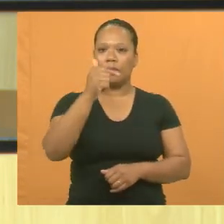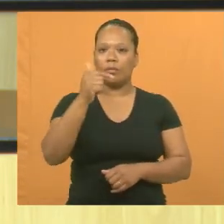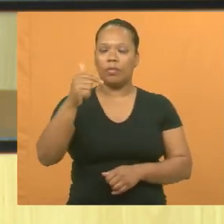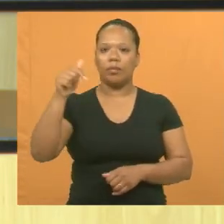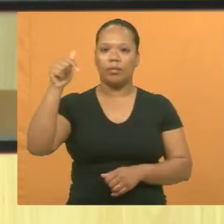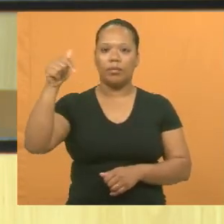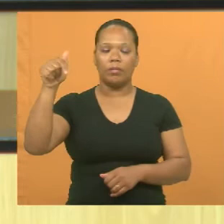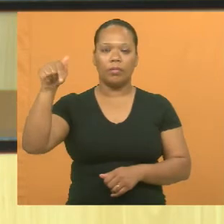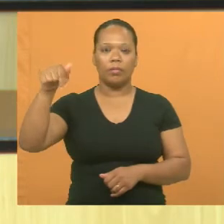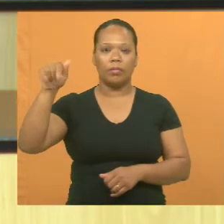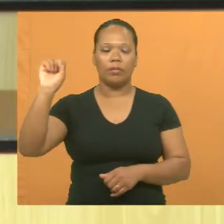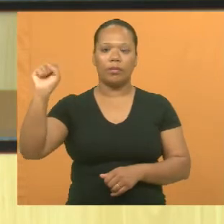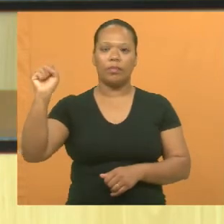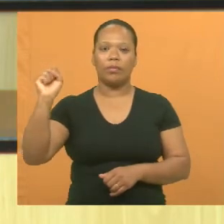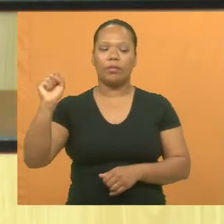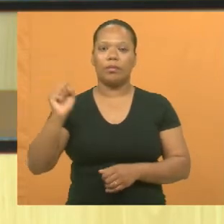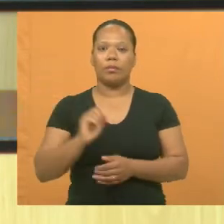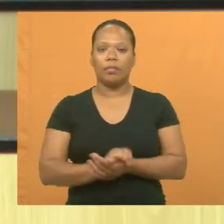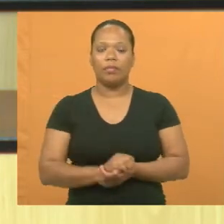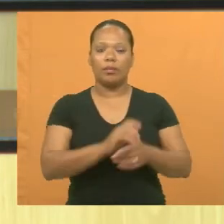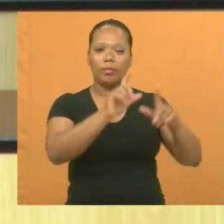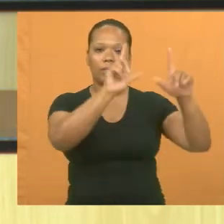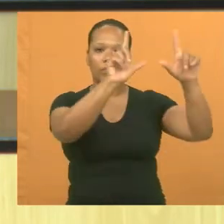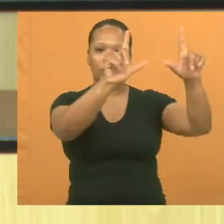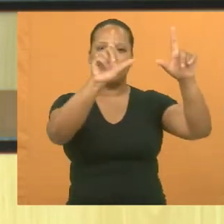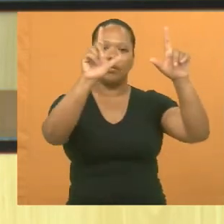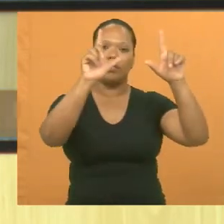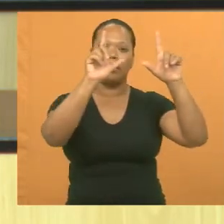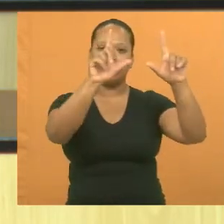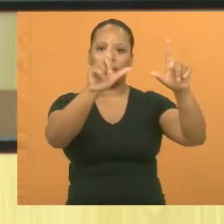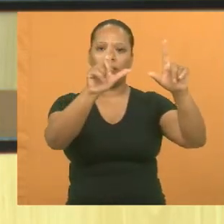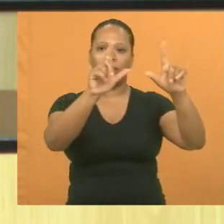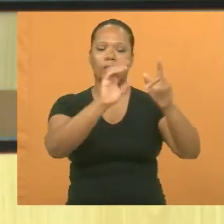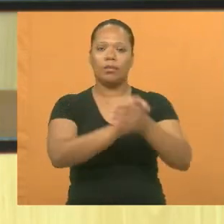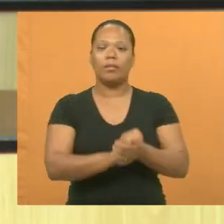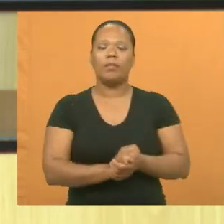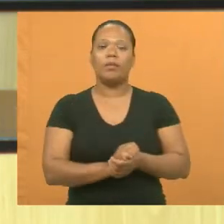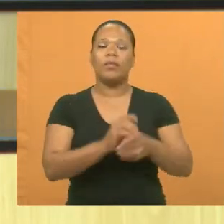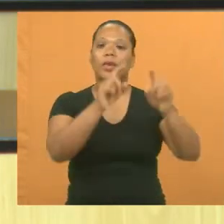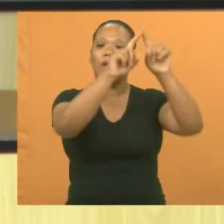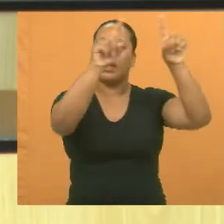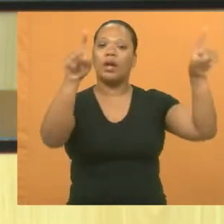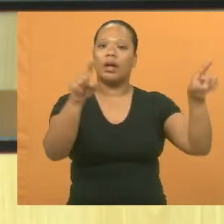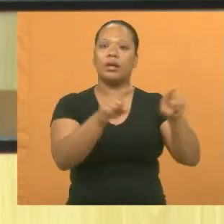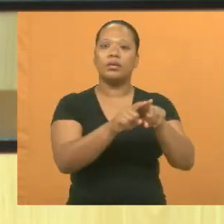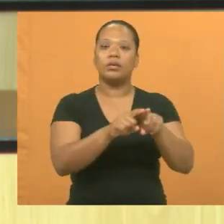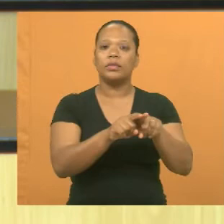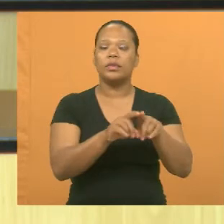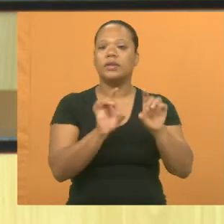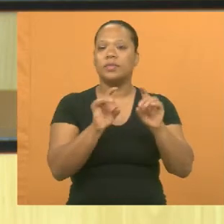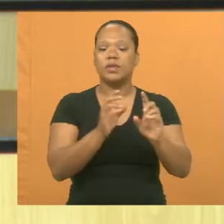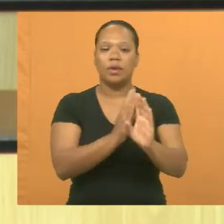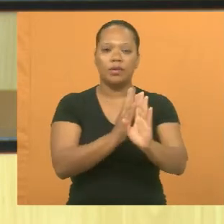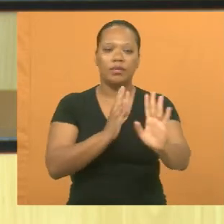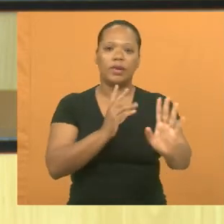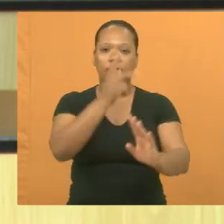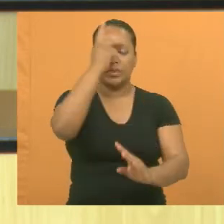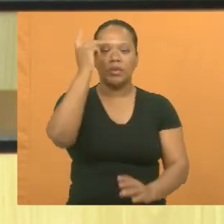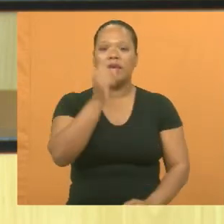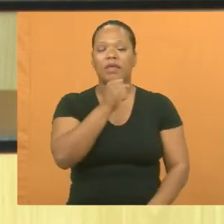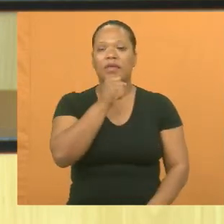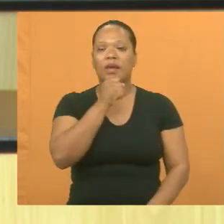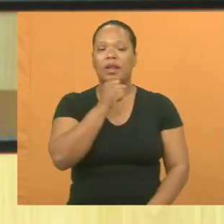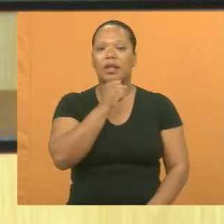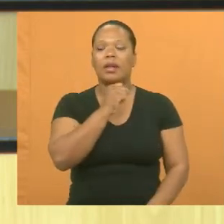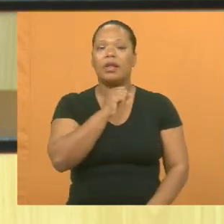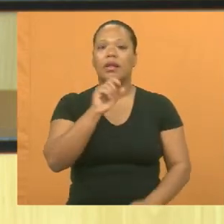278, promova a colocação de placa de identificação de caixa preferencial ao idoso na conformidade da Lei